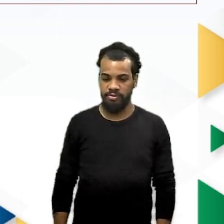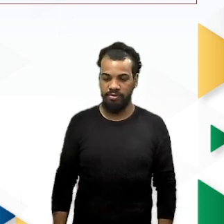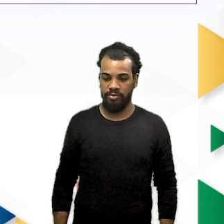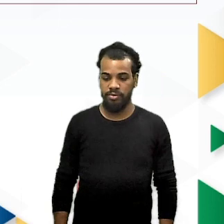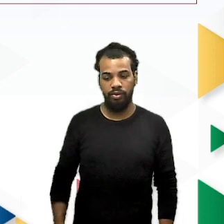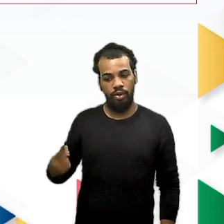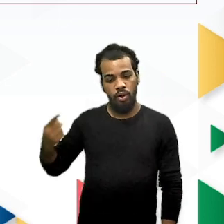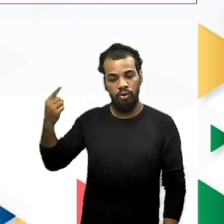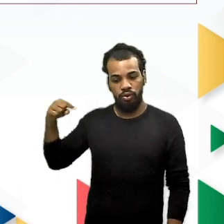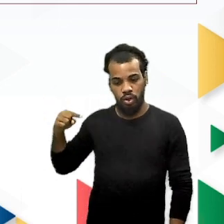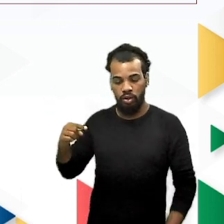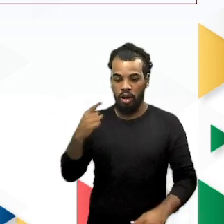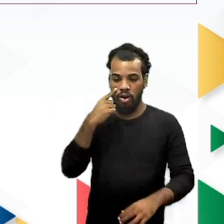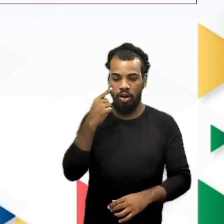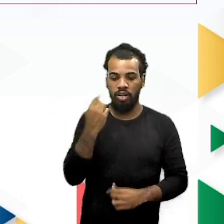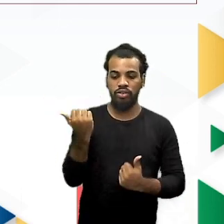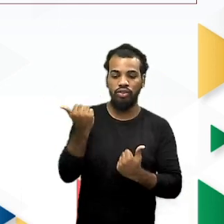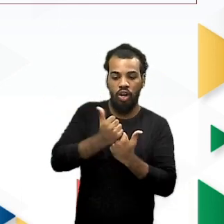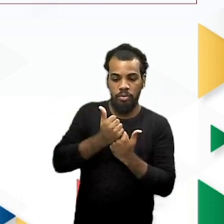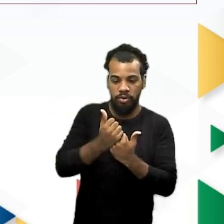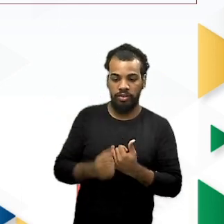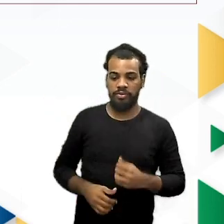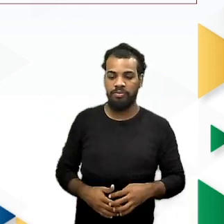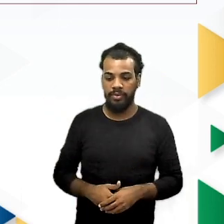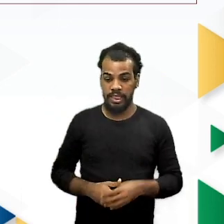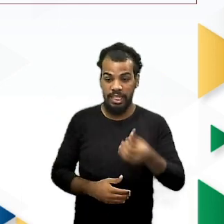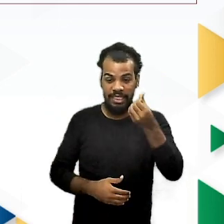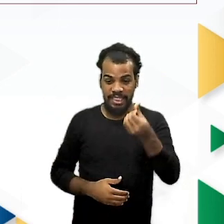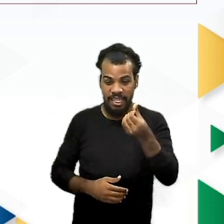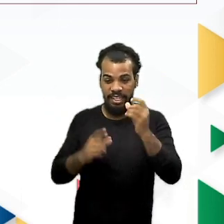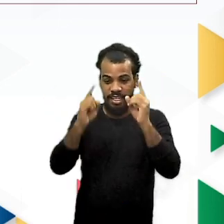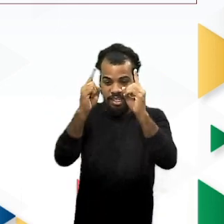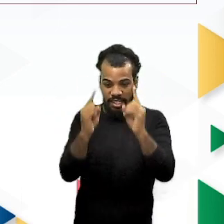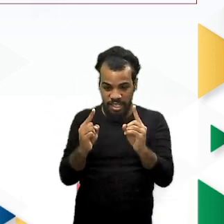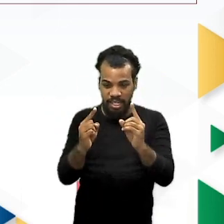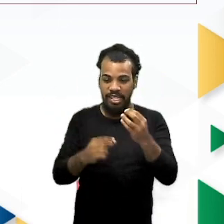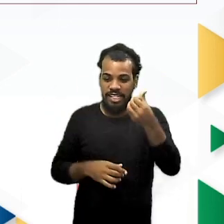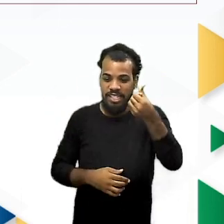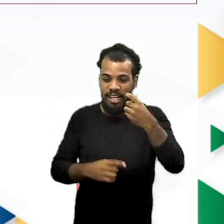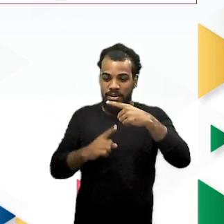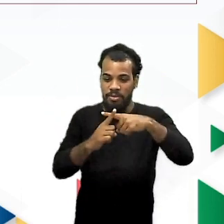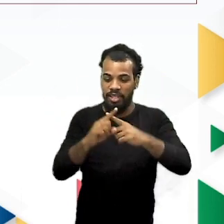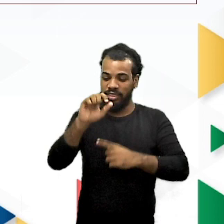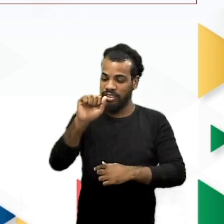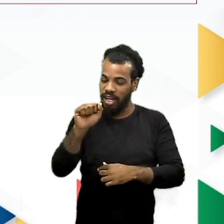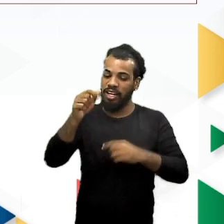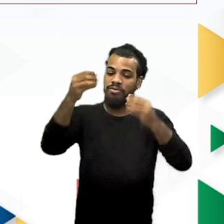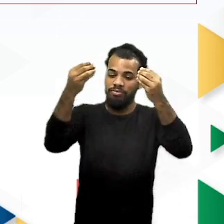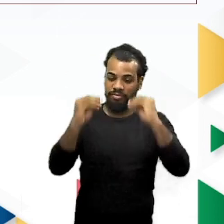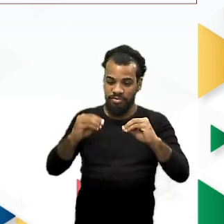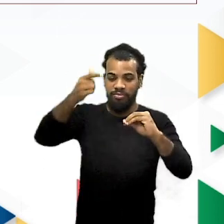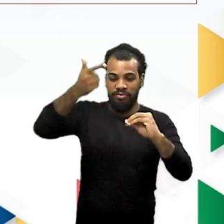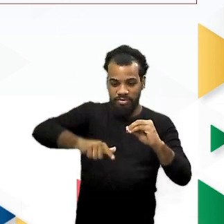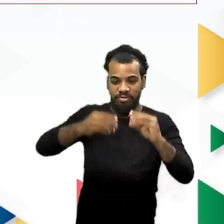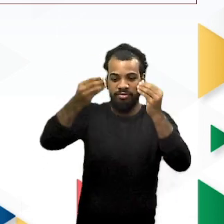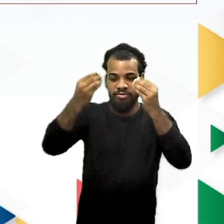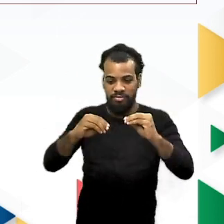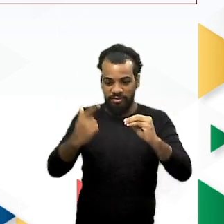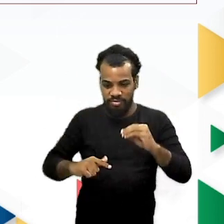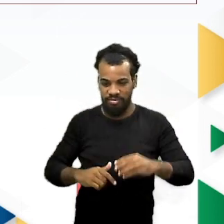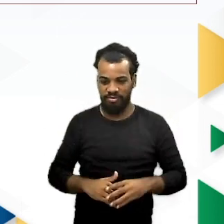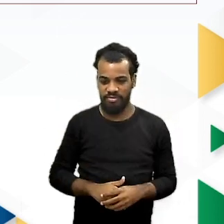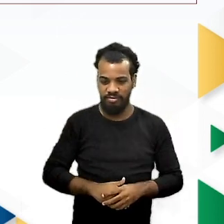Eu vou substituí-lo. Vai ser 6 mais 6, 12 igual. Já está determinado. 6 mais 6, 12.